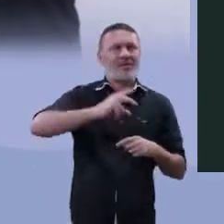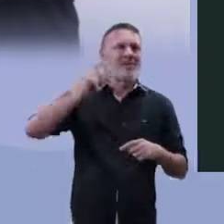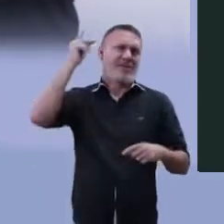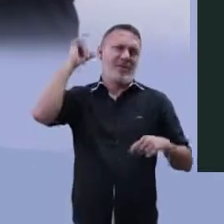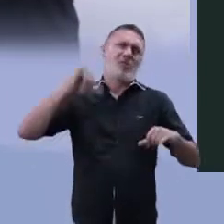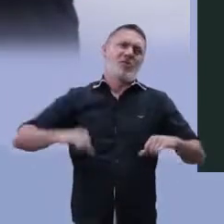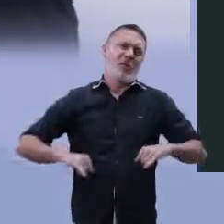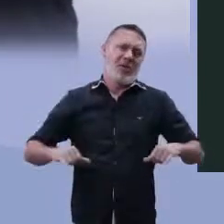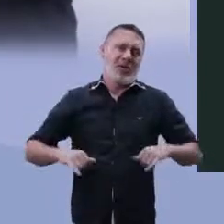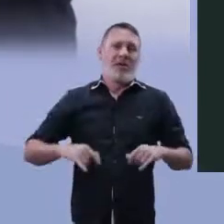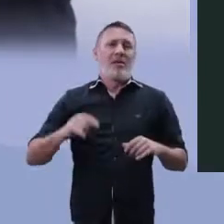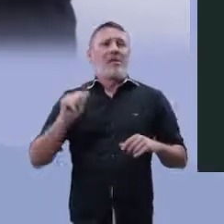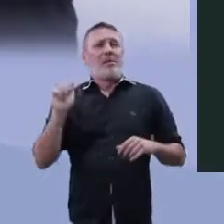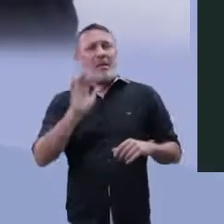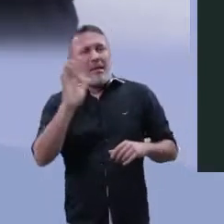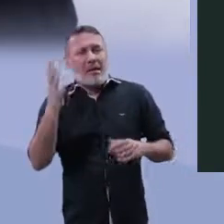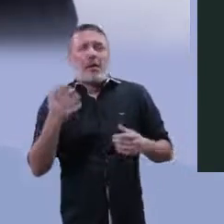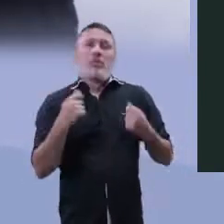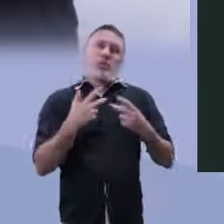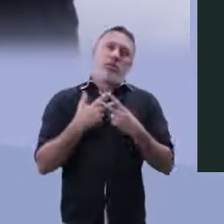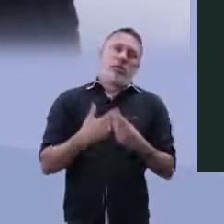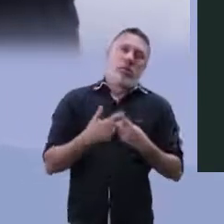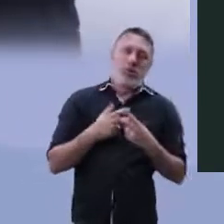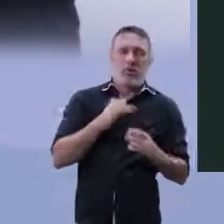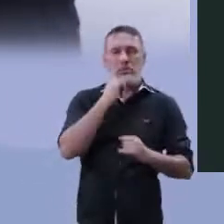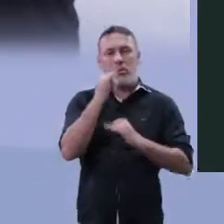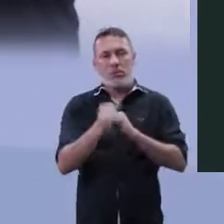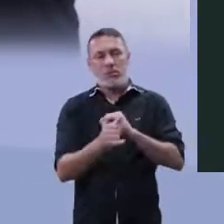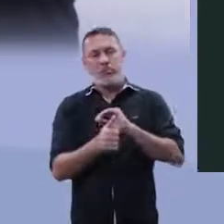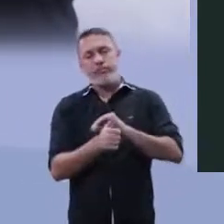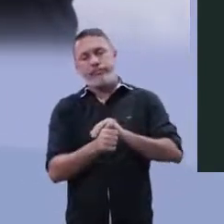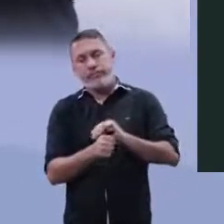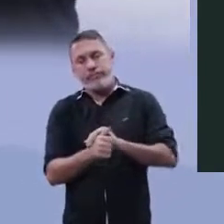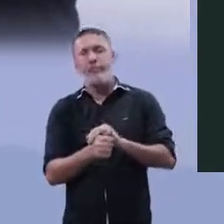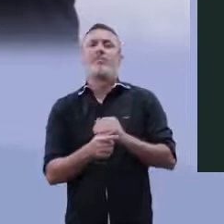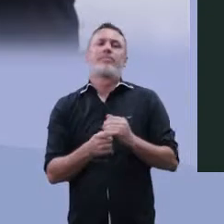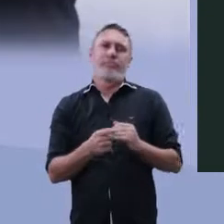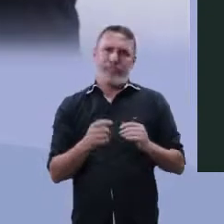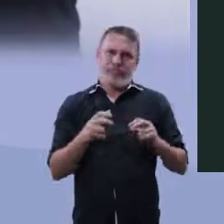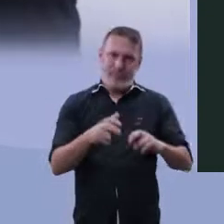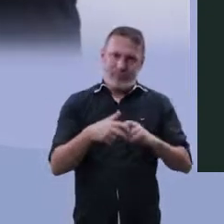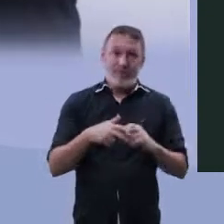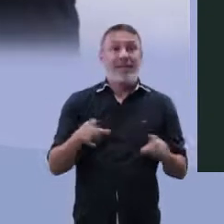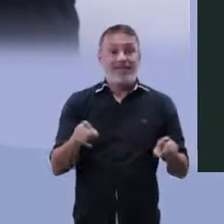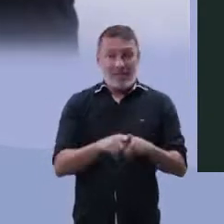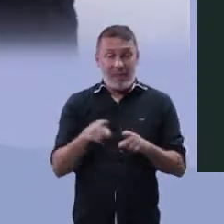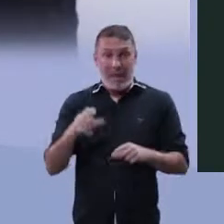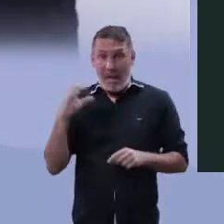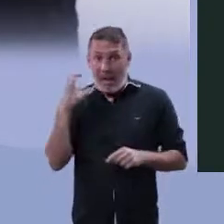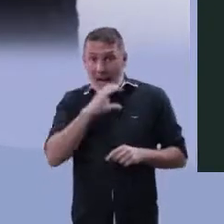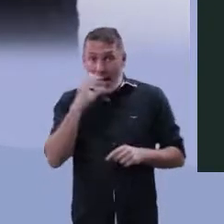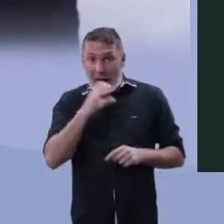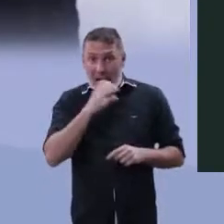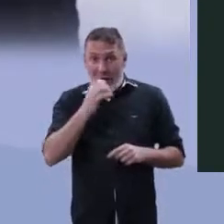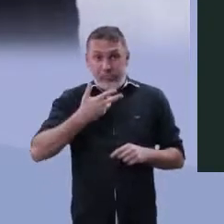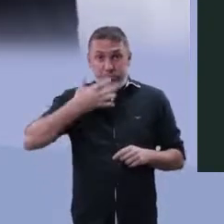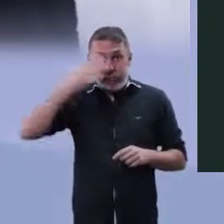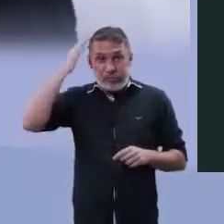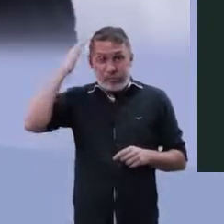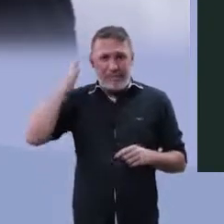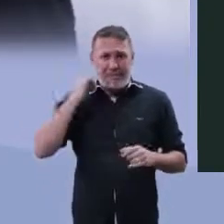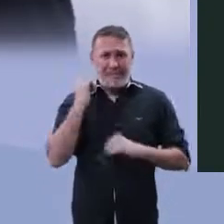podia tocar e cair a conexão aí para depois reconectar, tinha que ter paciência, aquela coisa